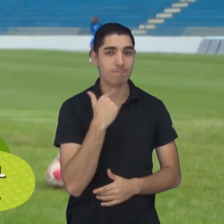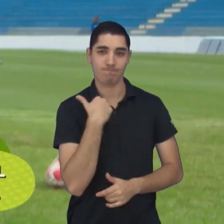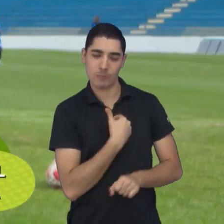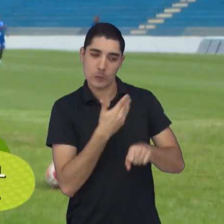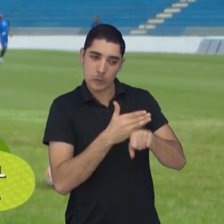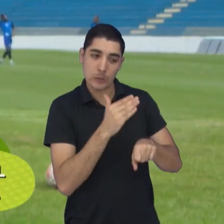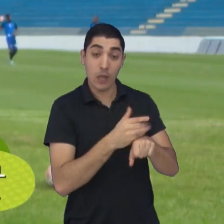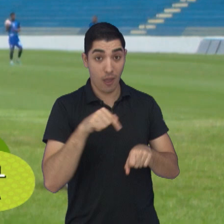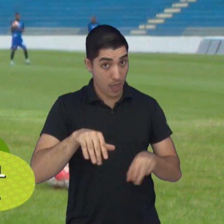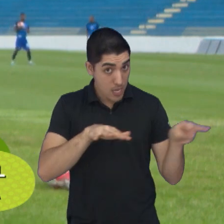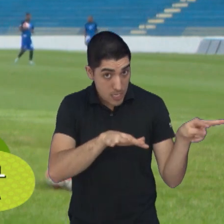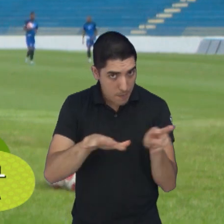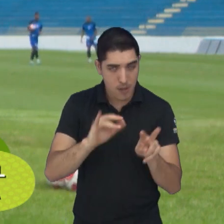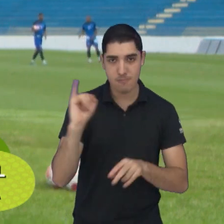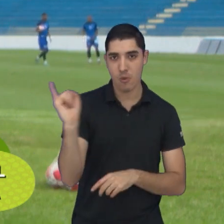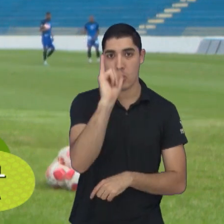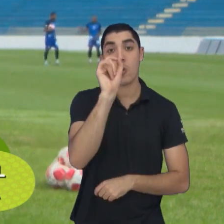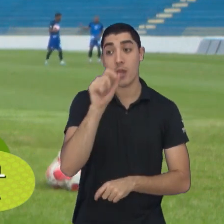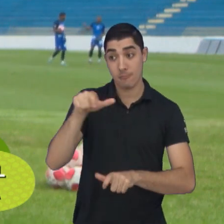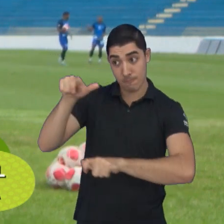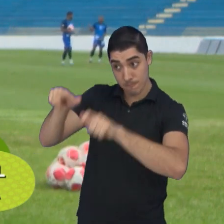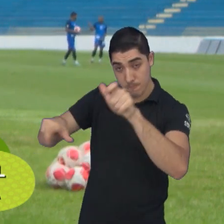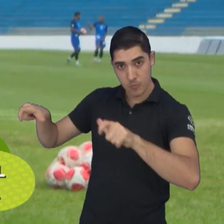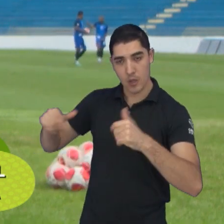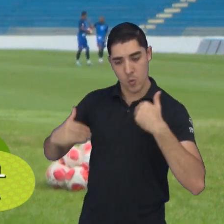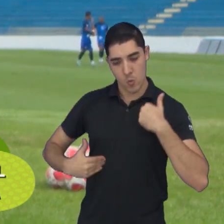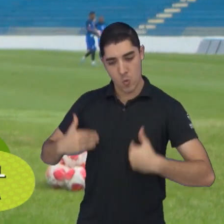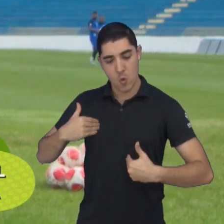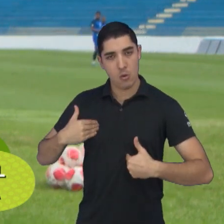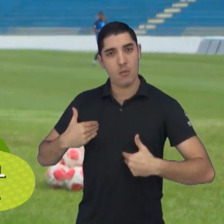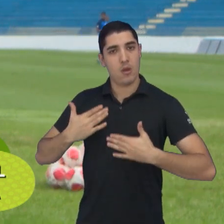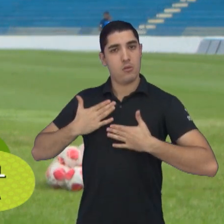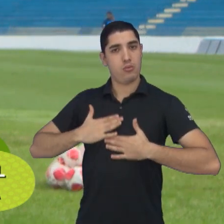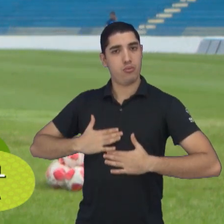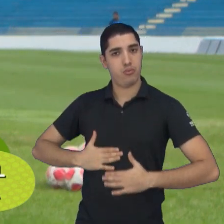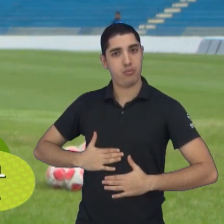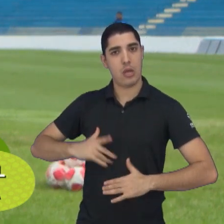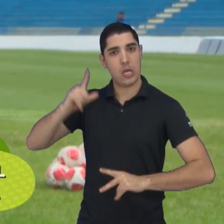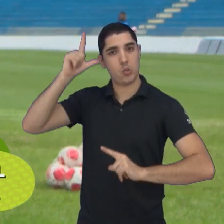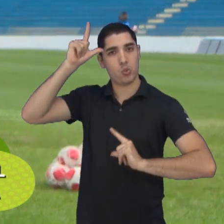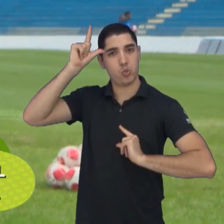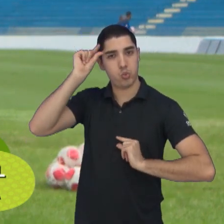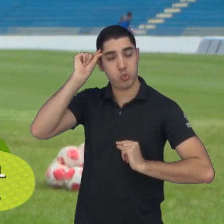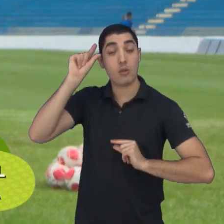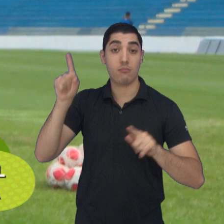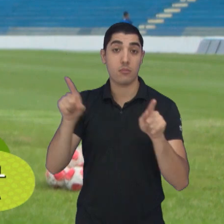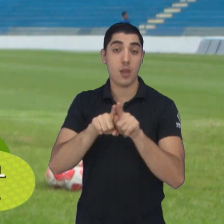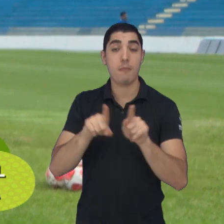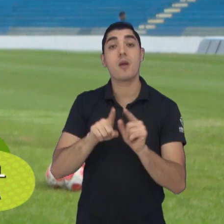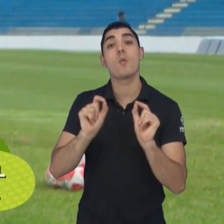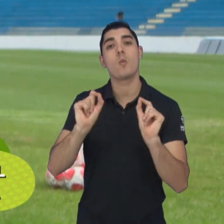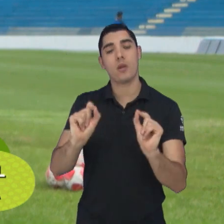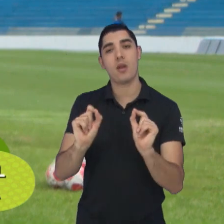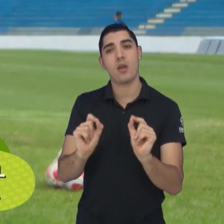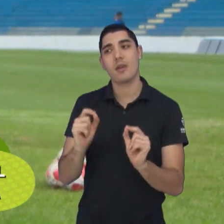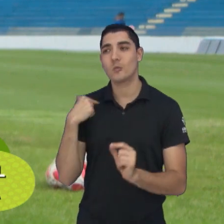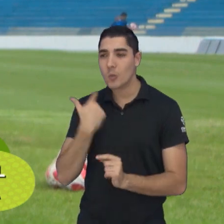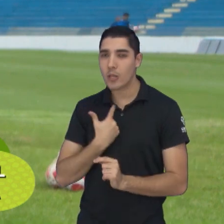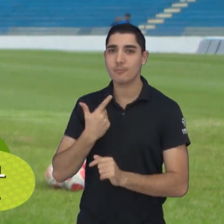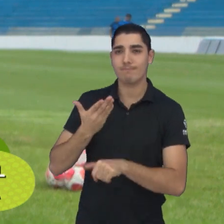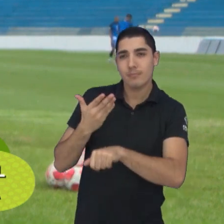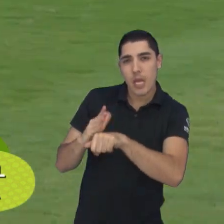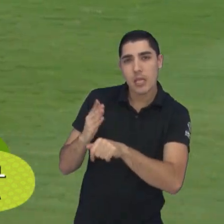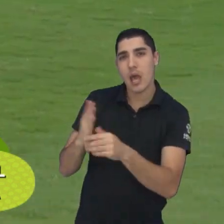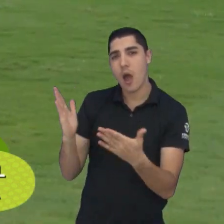semana é importantíssima para a gente zerar os jogadores, a parte física, recuperar eles e também colocar conteúdo que a gente acha necessário para